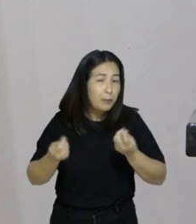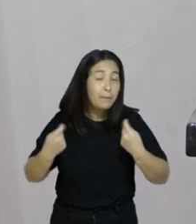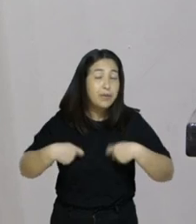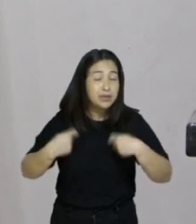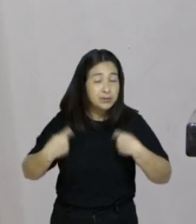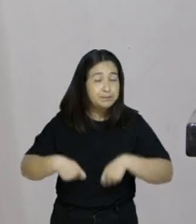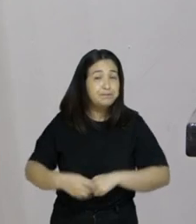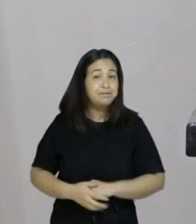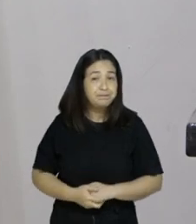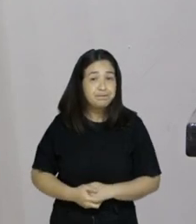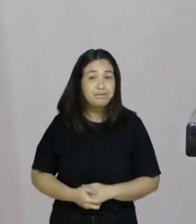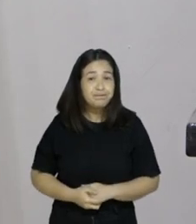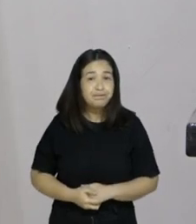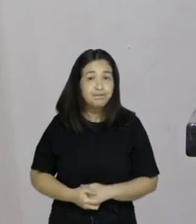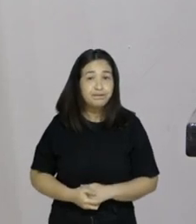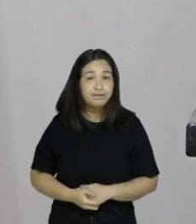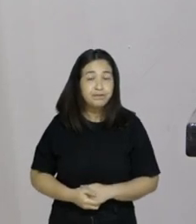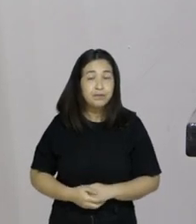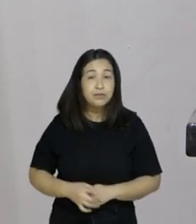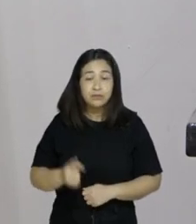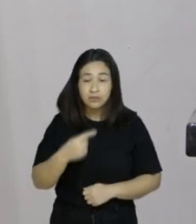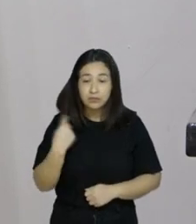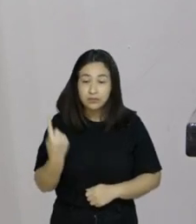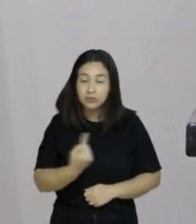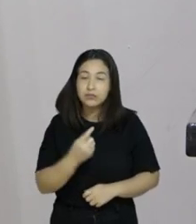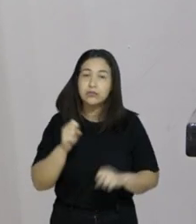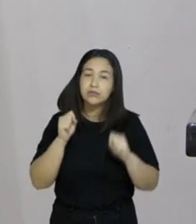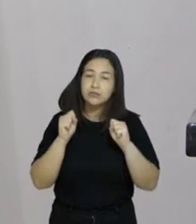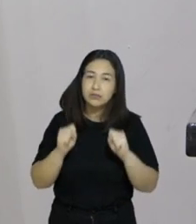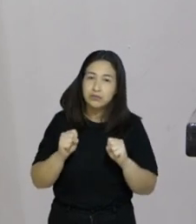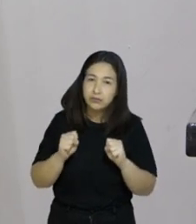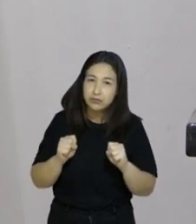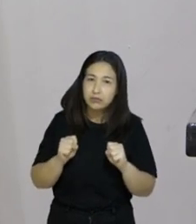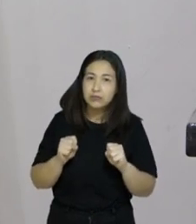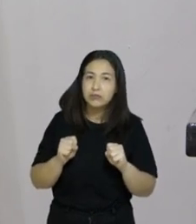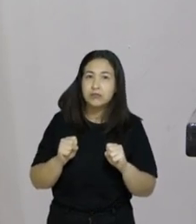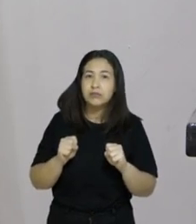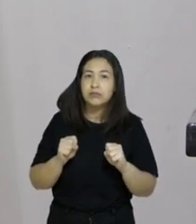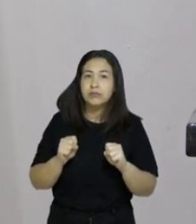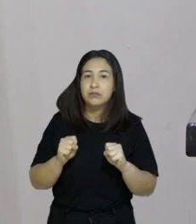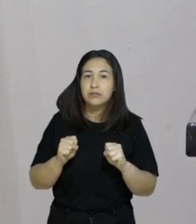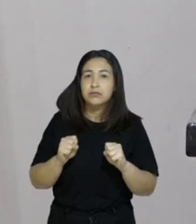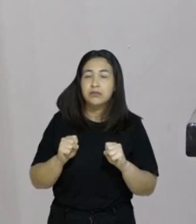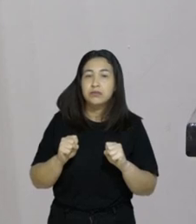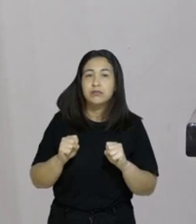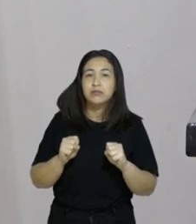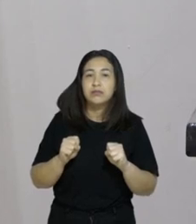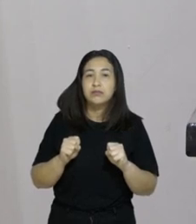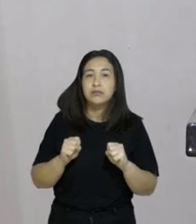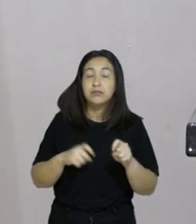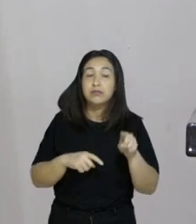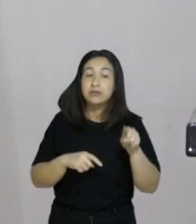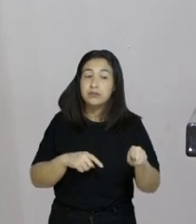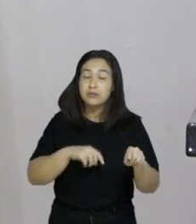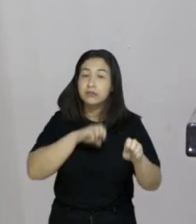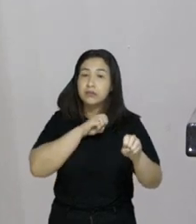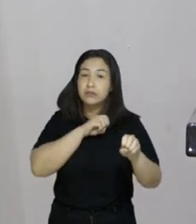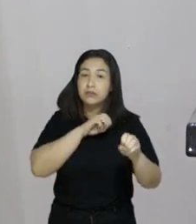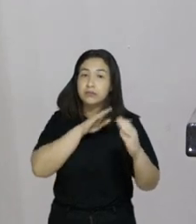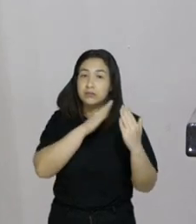Para que nós tenhamos condições de fazer da escola um lugar